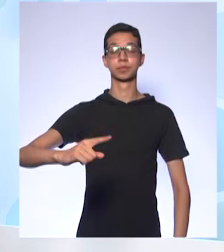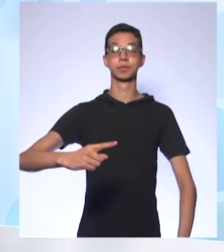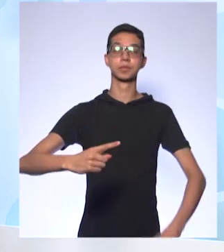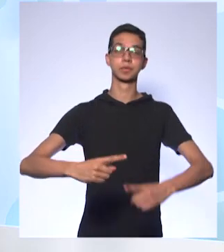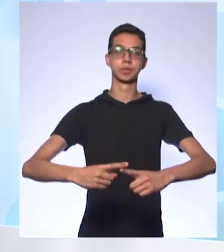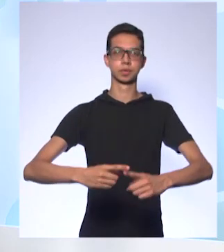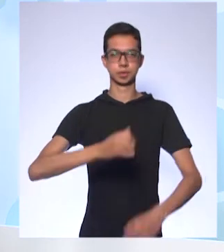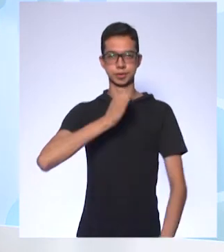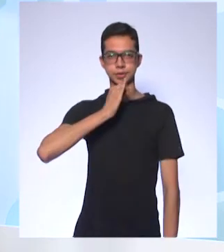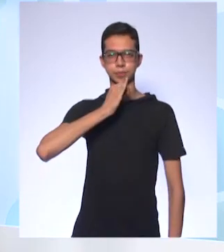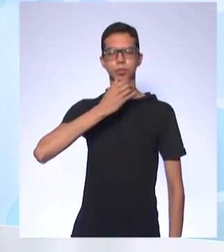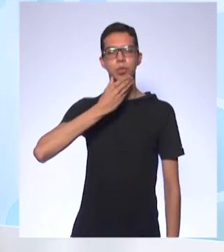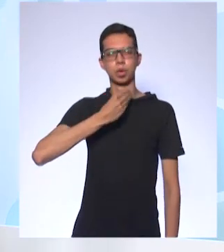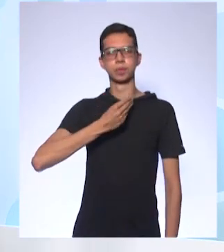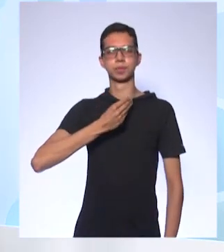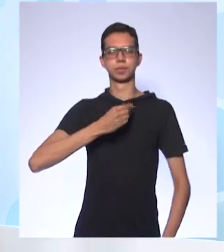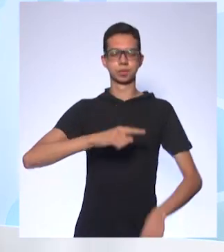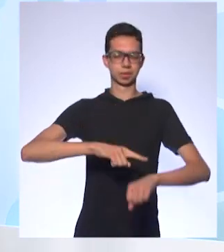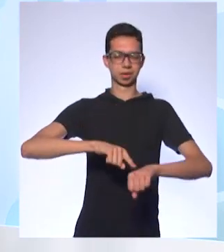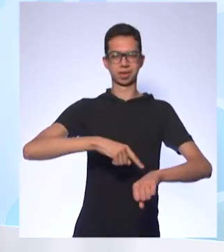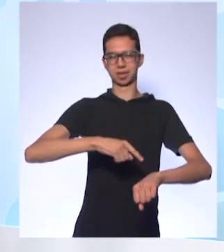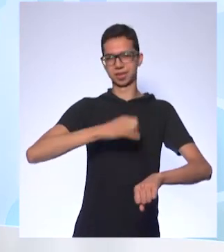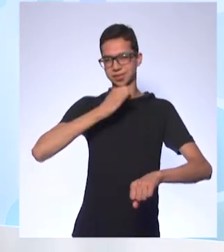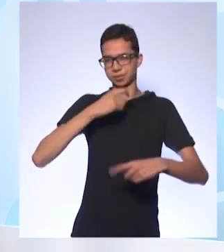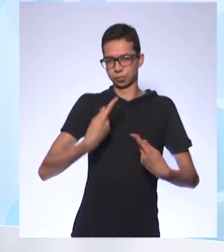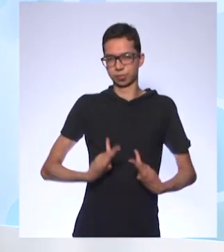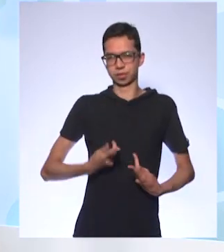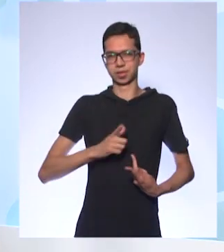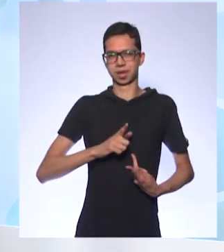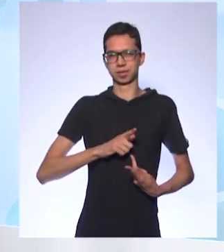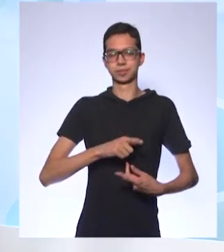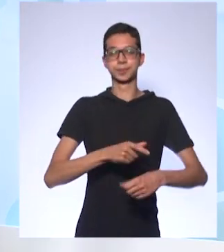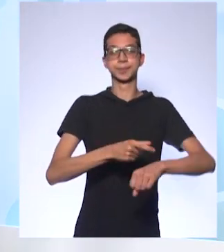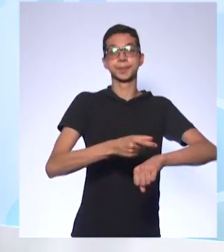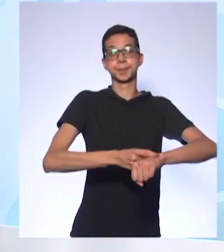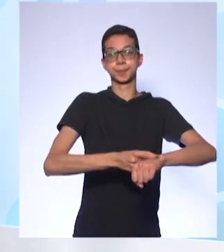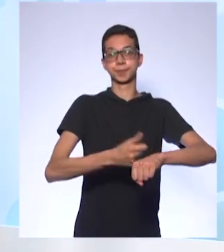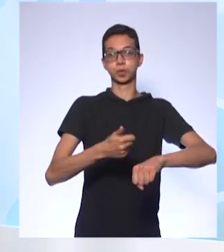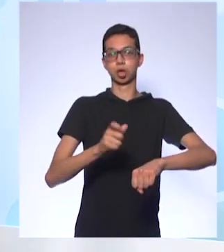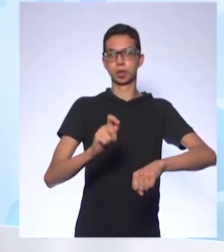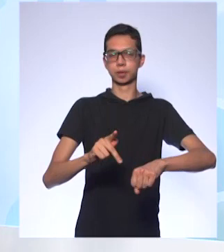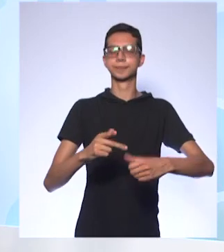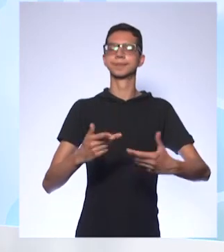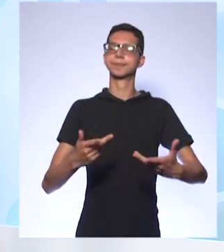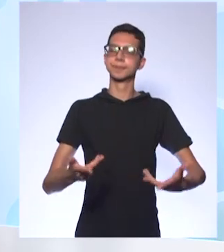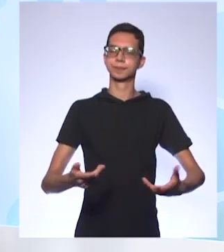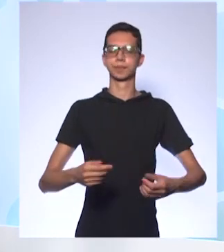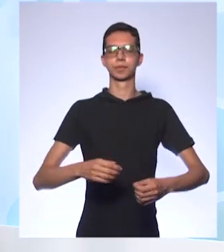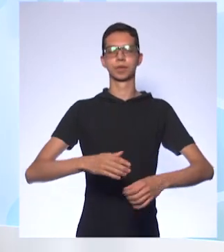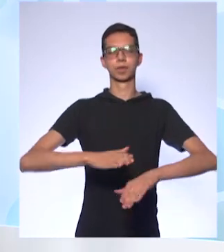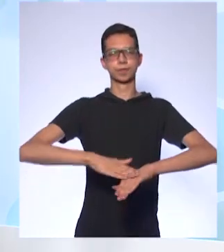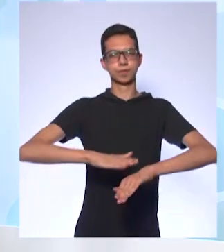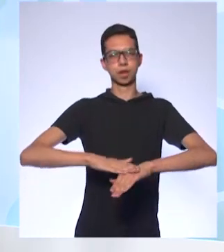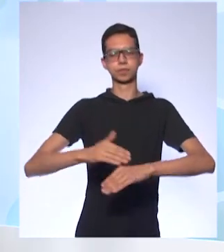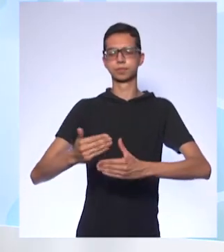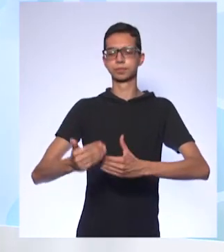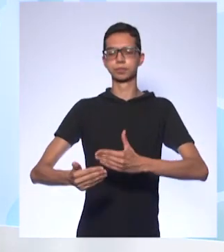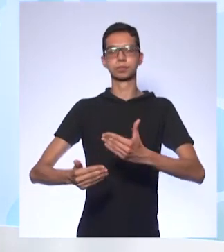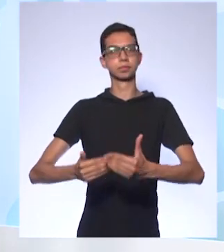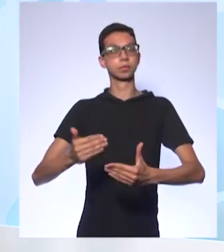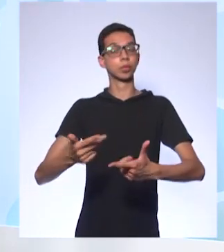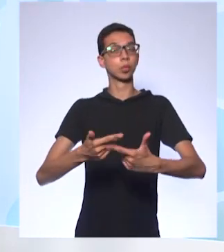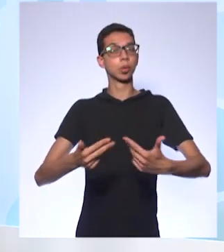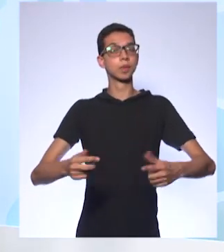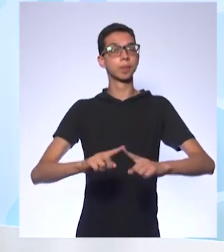o relógio, ele passa a ter atividades em função do relógio, né? Ele